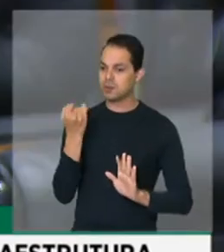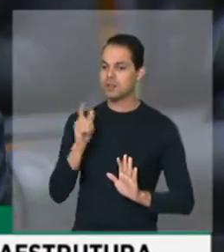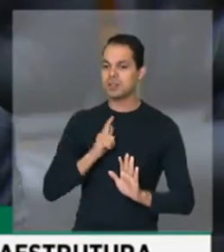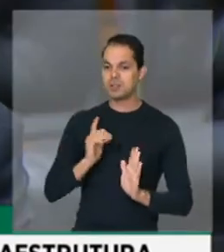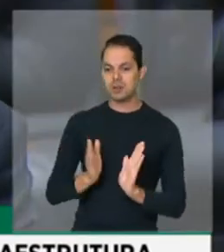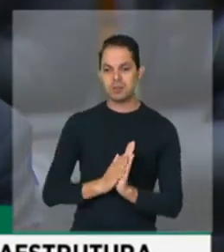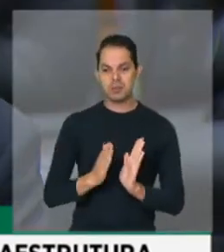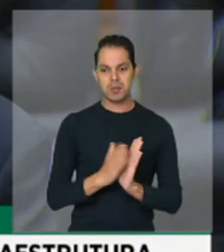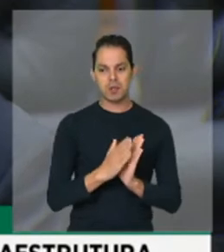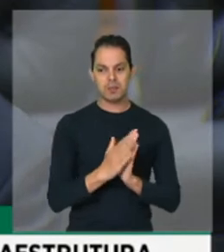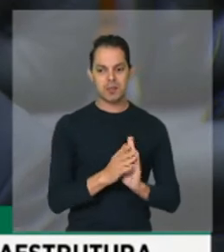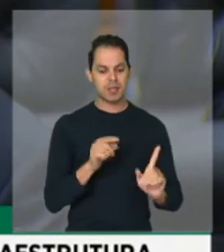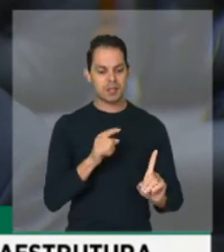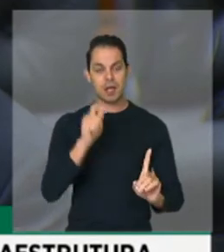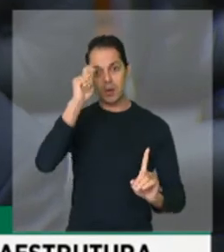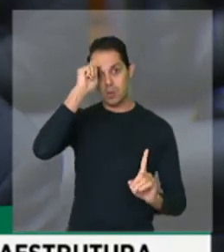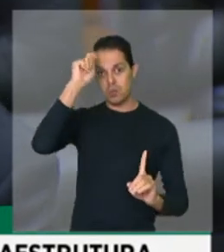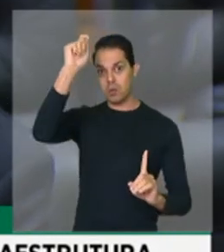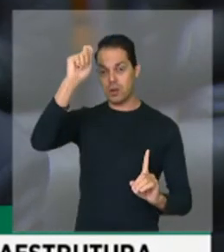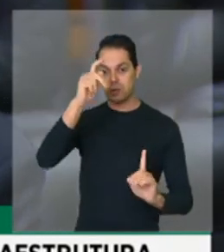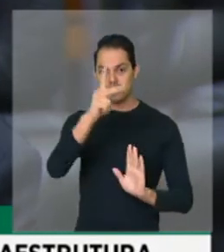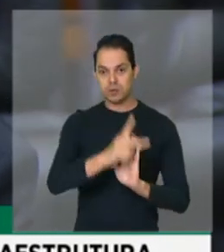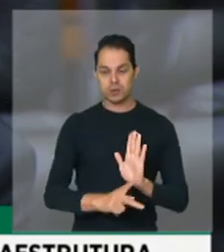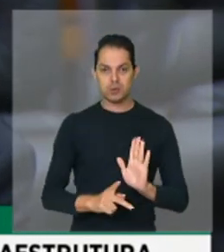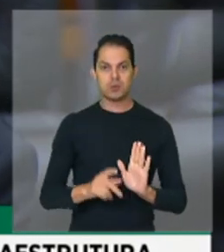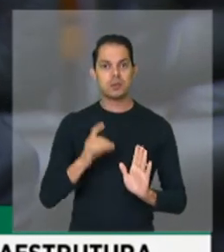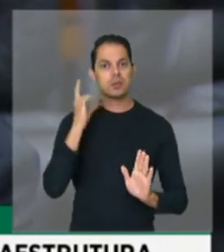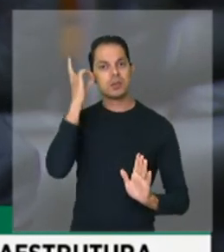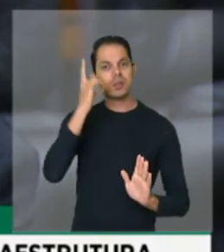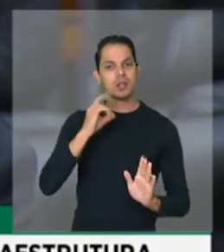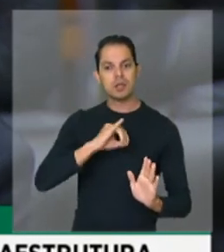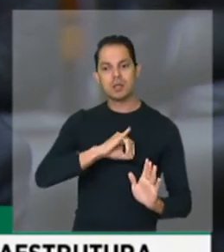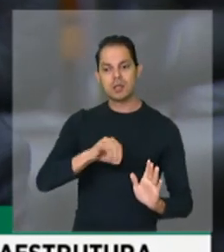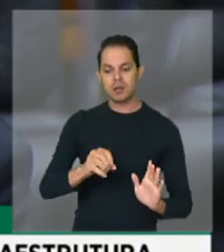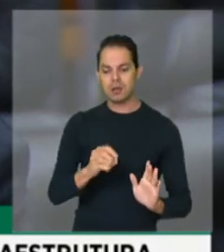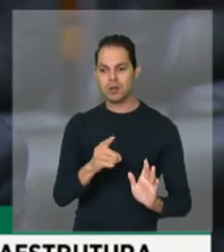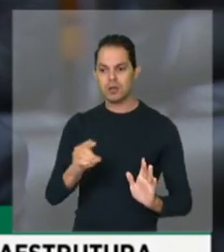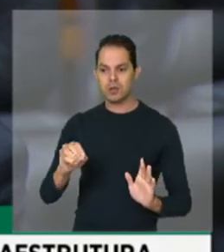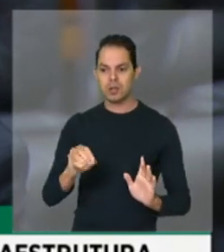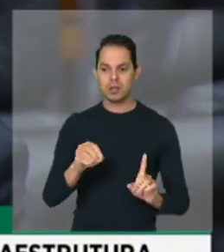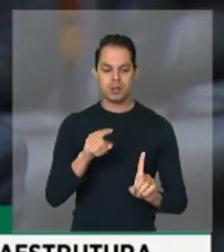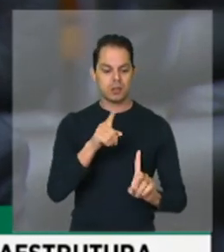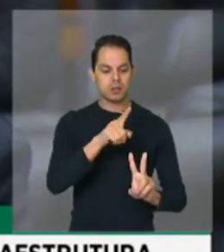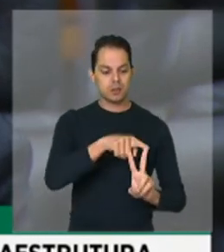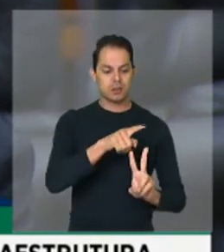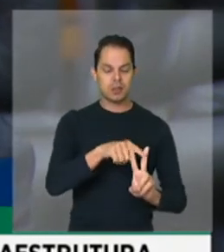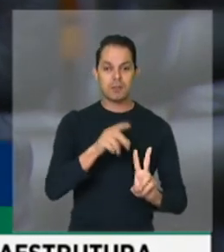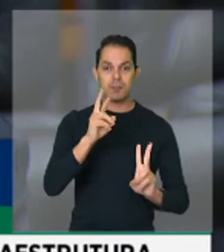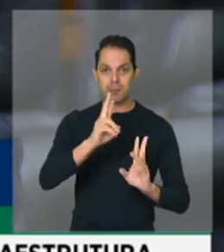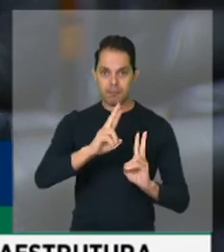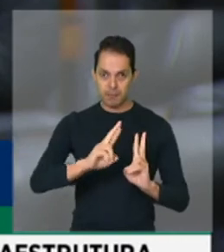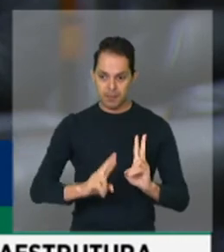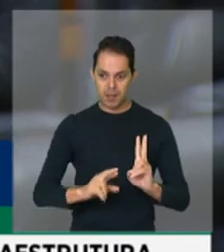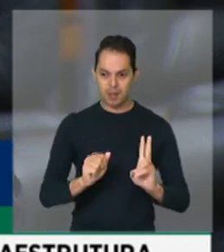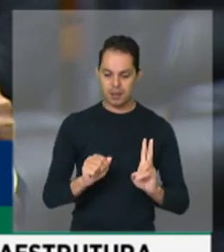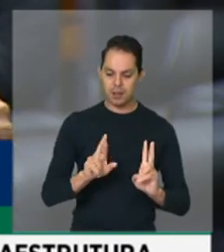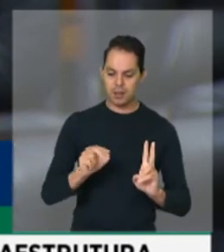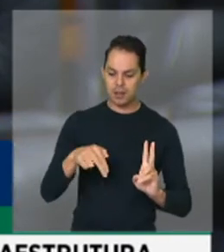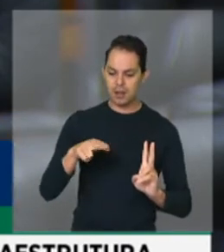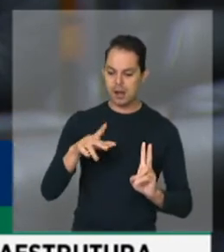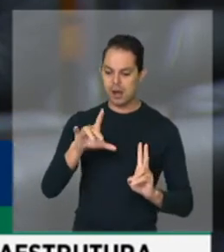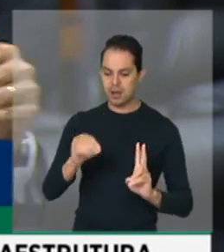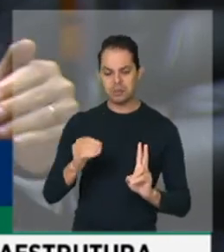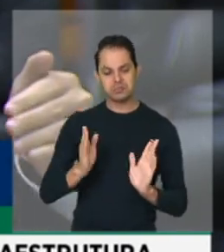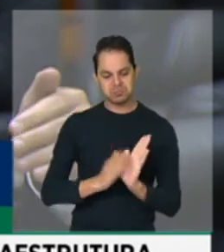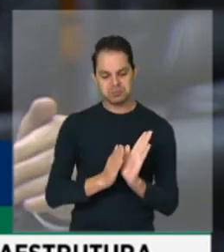cumprimentar o autor do projeto, o deputado João Maia, cumprimentar o relator do projeto, o deputado Arnaldo Jardim. É um